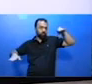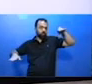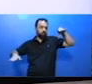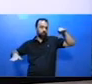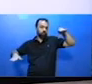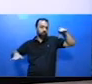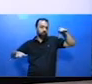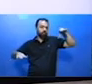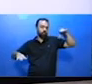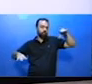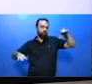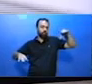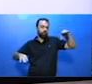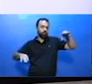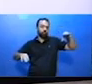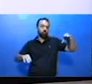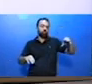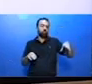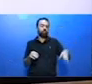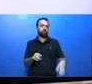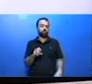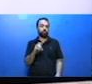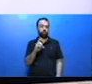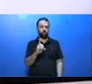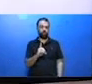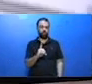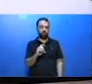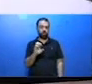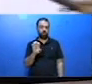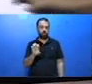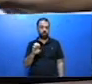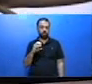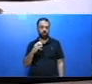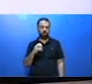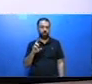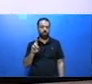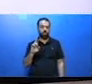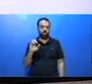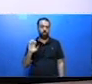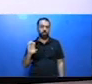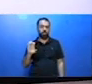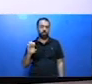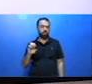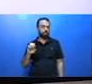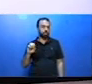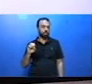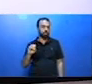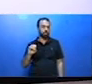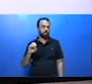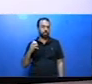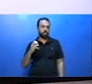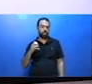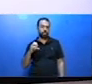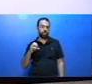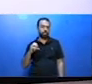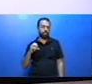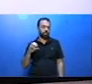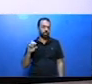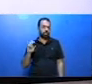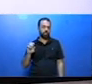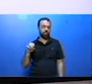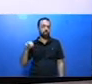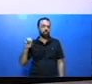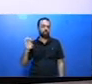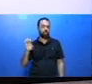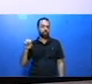é a ordem decrescente. Eu saio de quem é maior, quem cresceu mais,